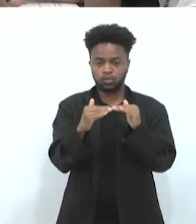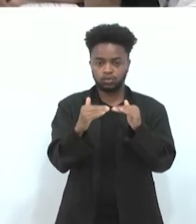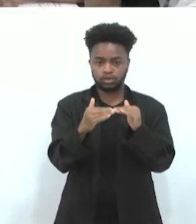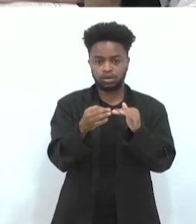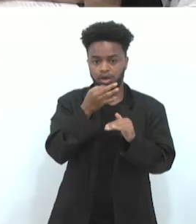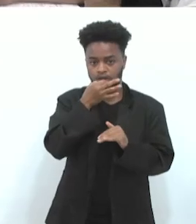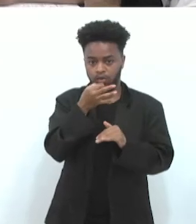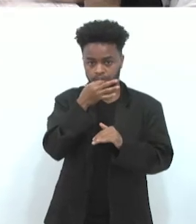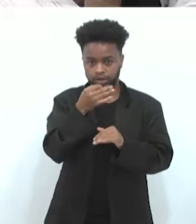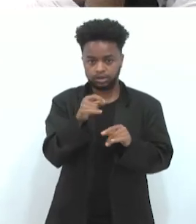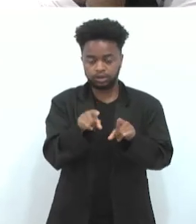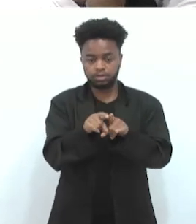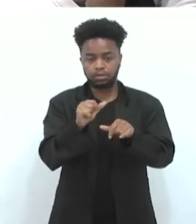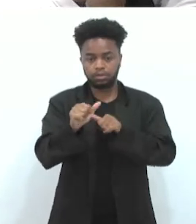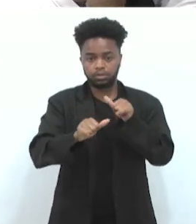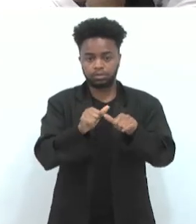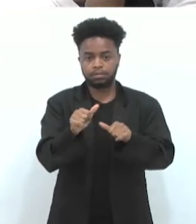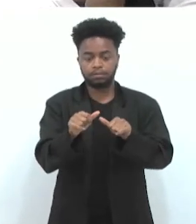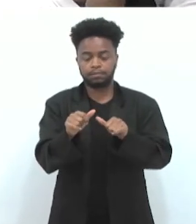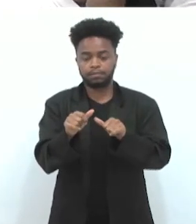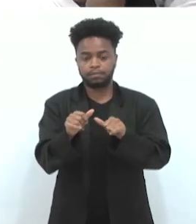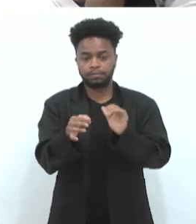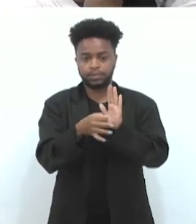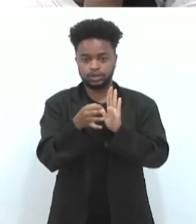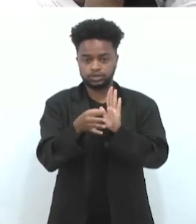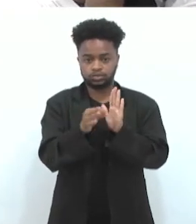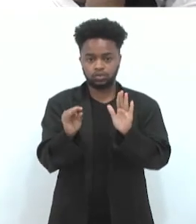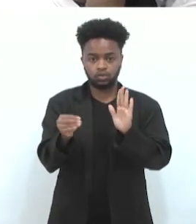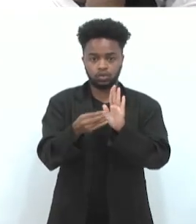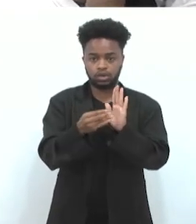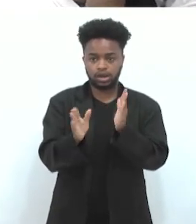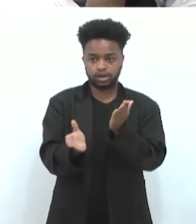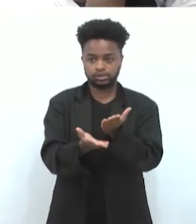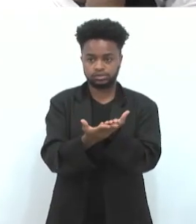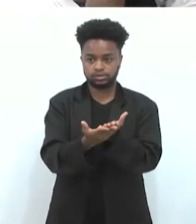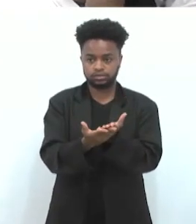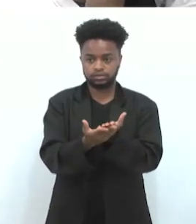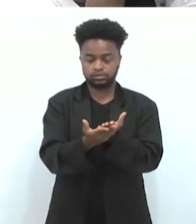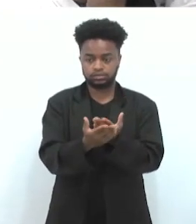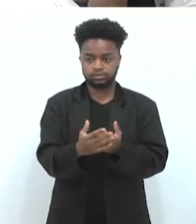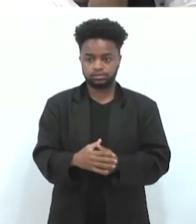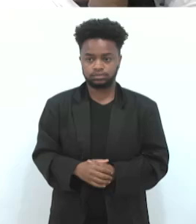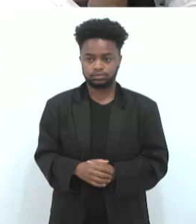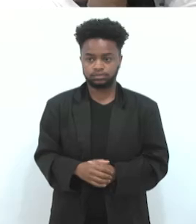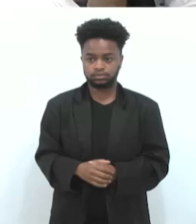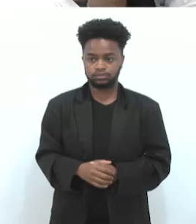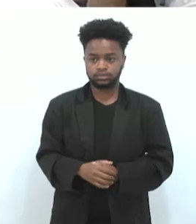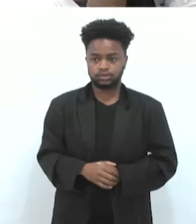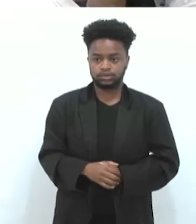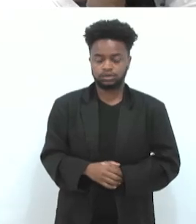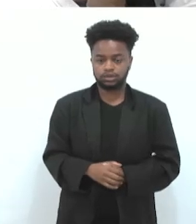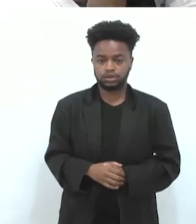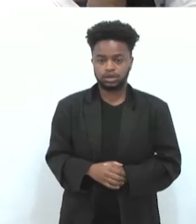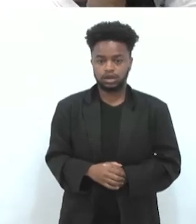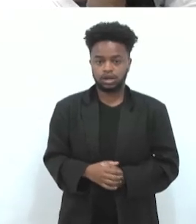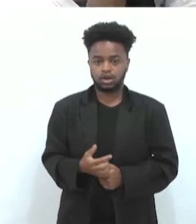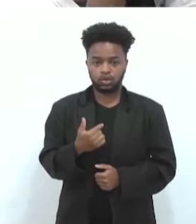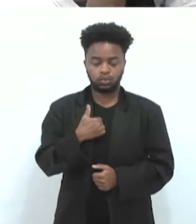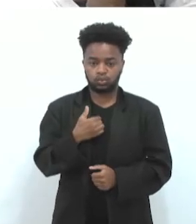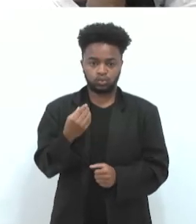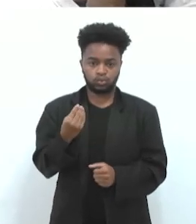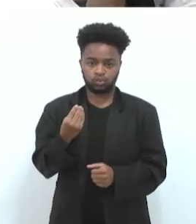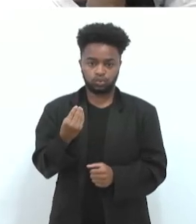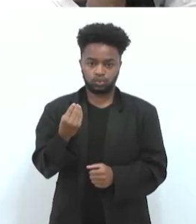e mudando o meu parecer pela anexação. Só não vou adiantar, uma vez que o deputado Cozzolino já adiantou o voto, de incluir logo